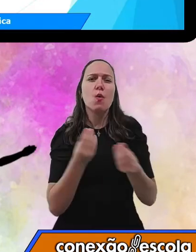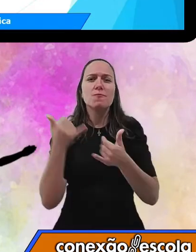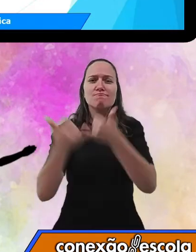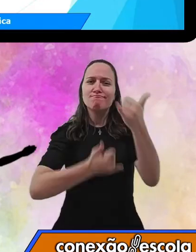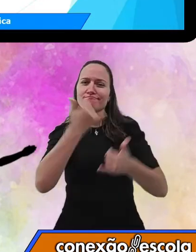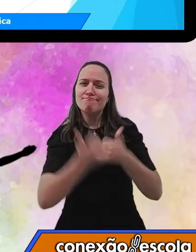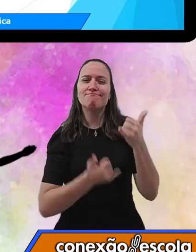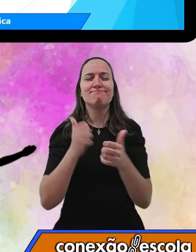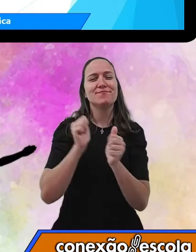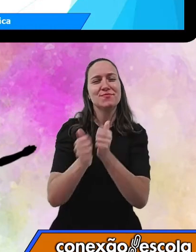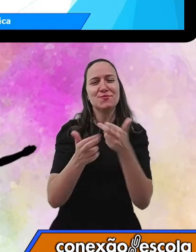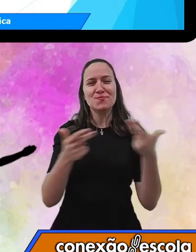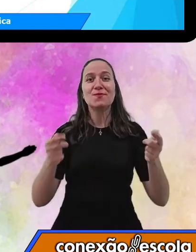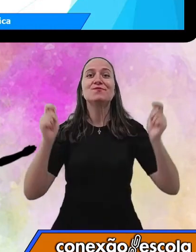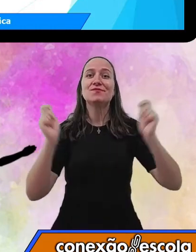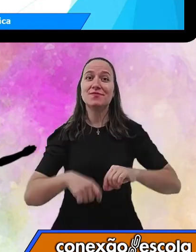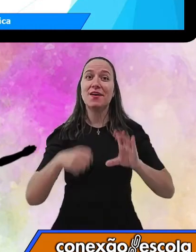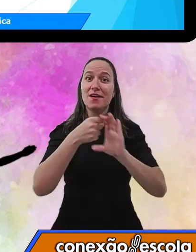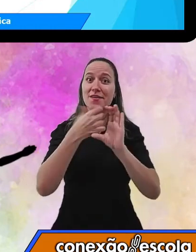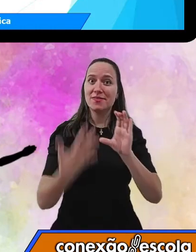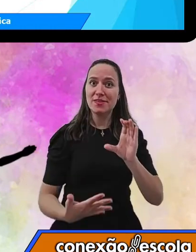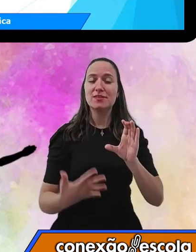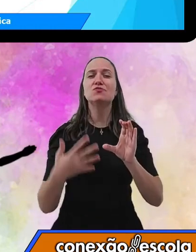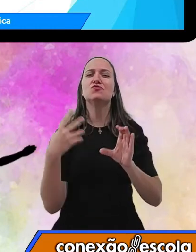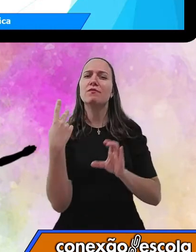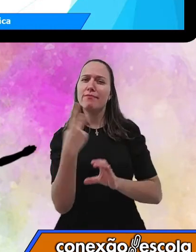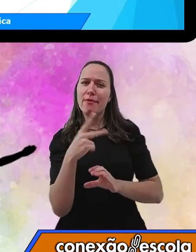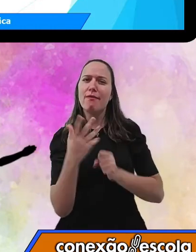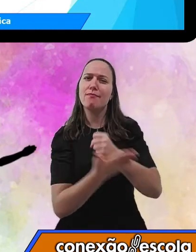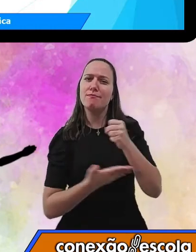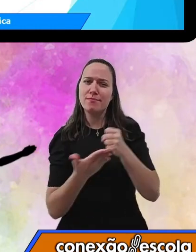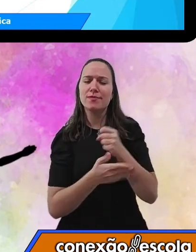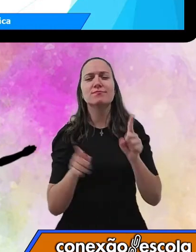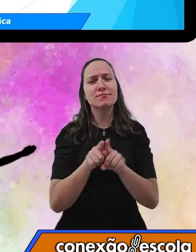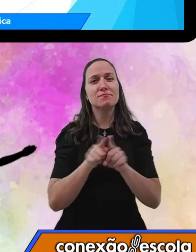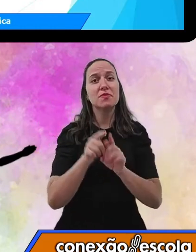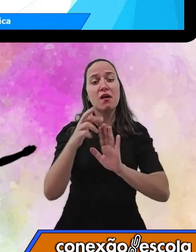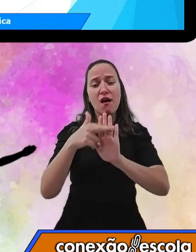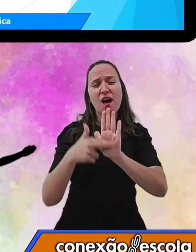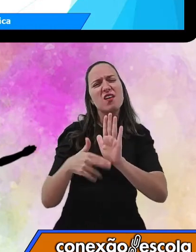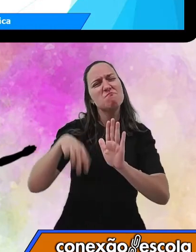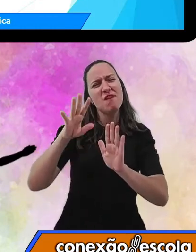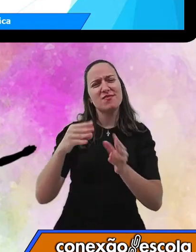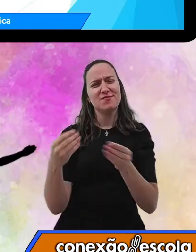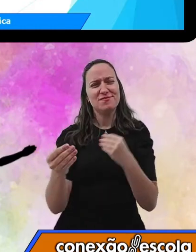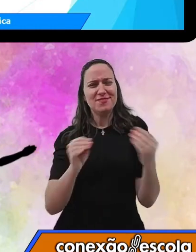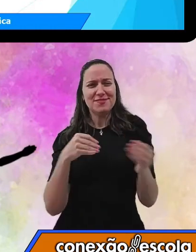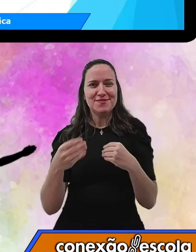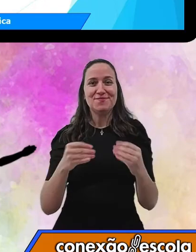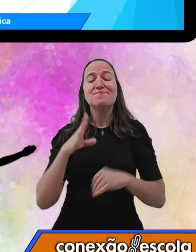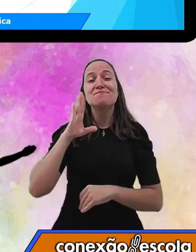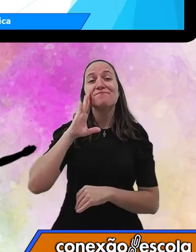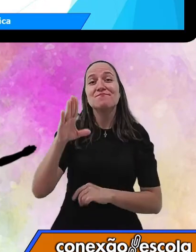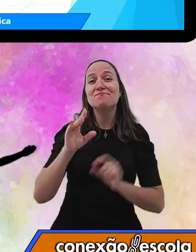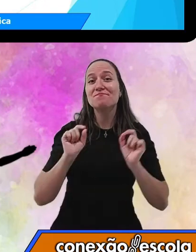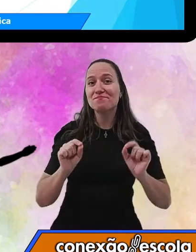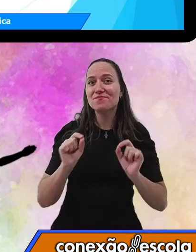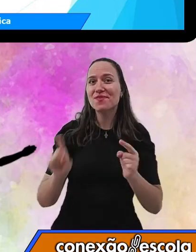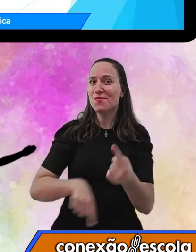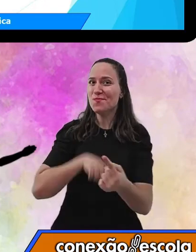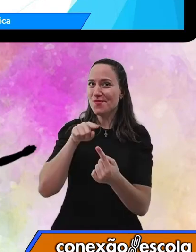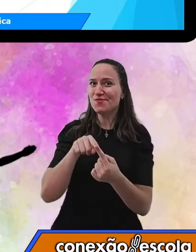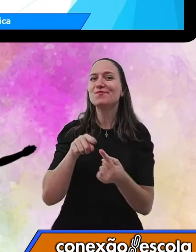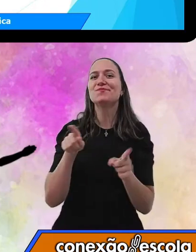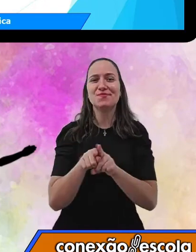esporte, mantendo as suas características básicas e flexibilizando as regras, principalmente os